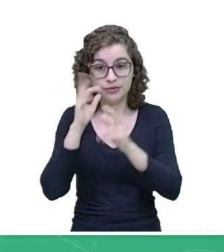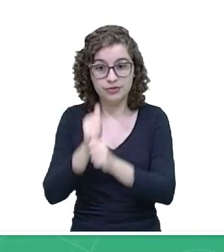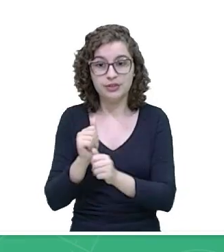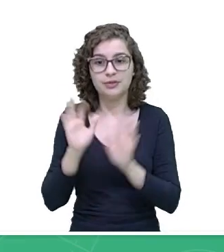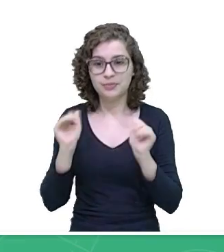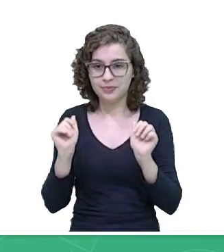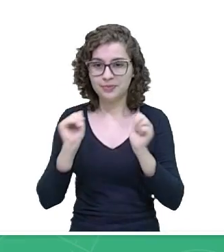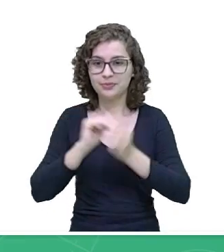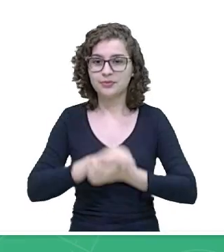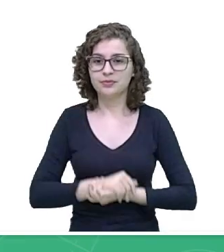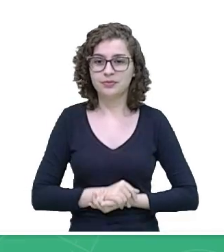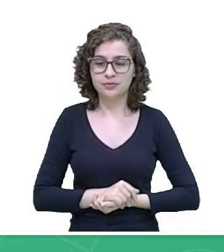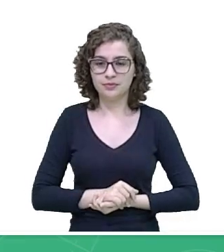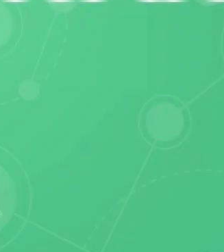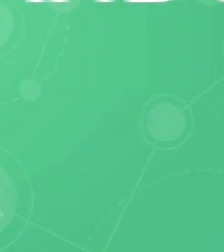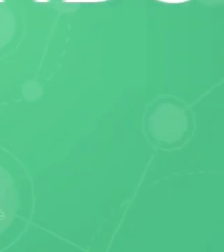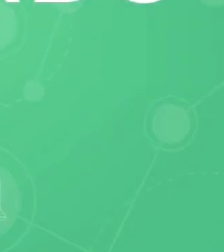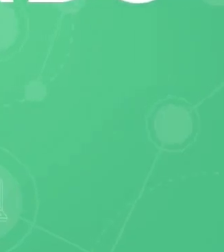então.